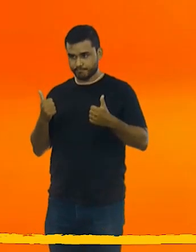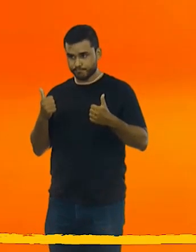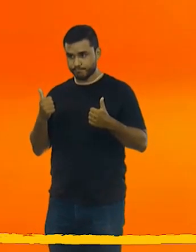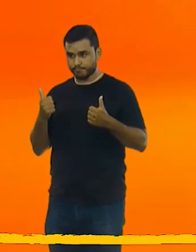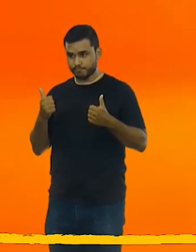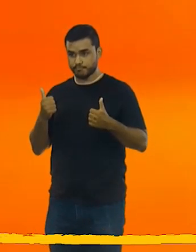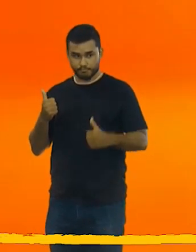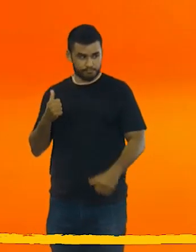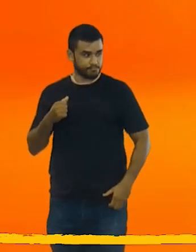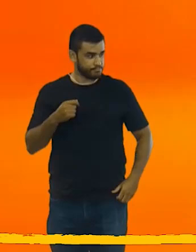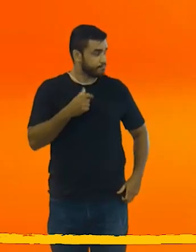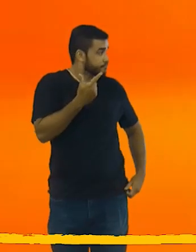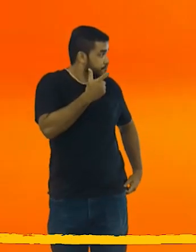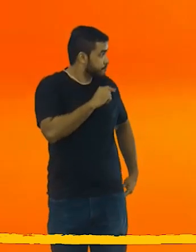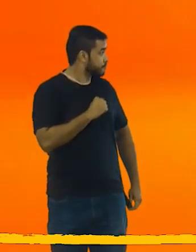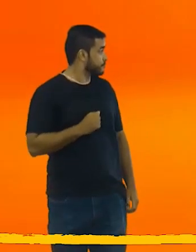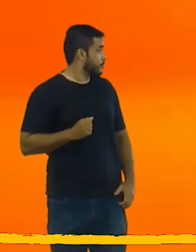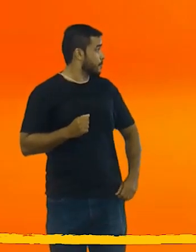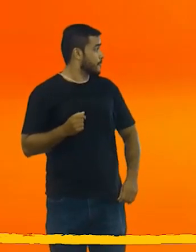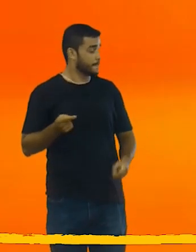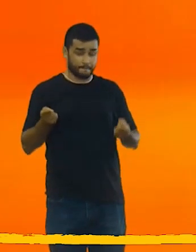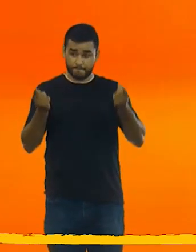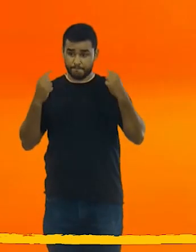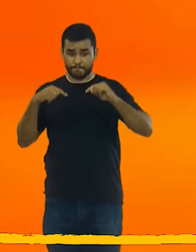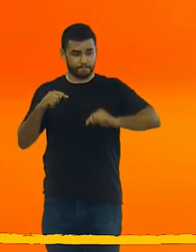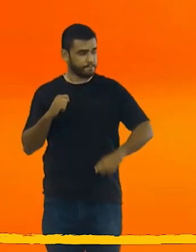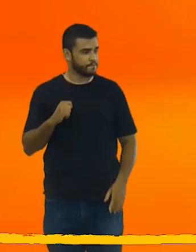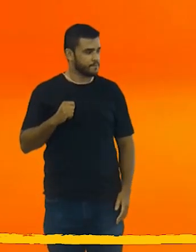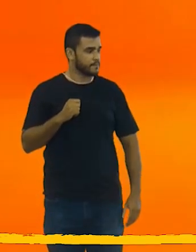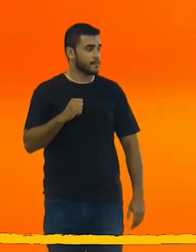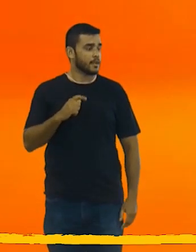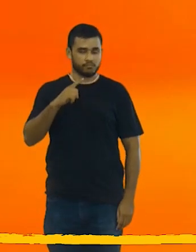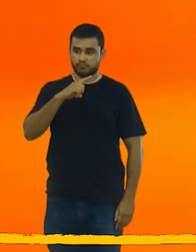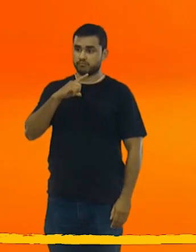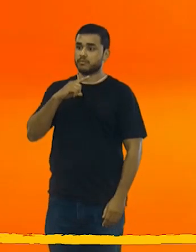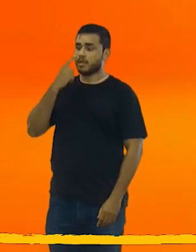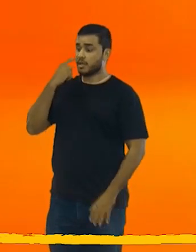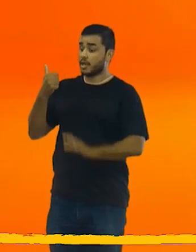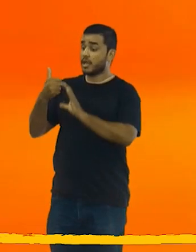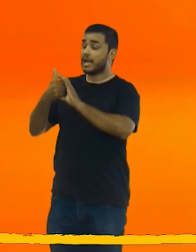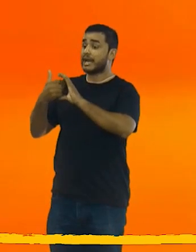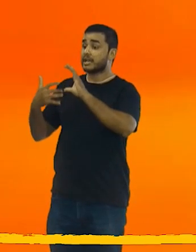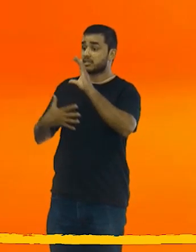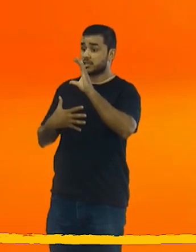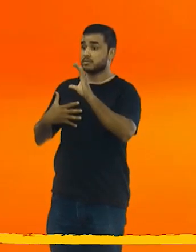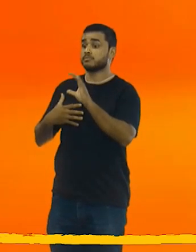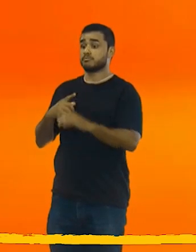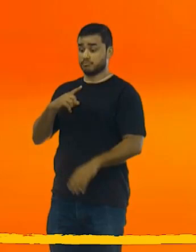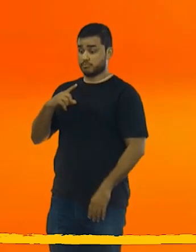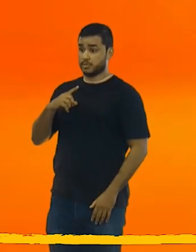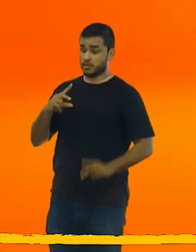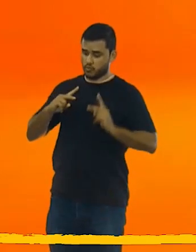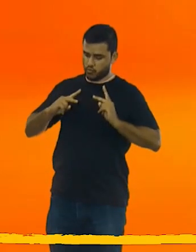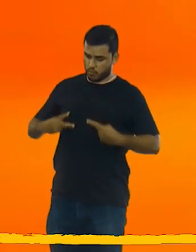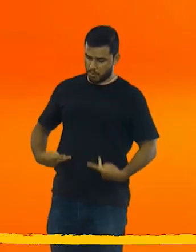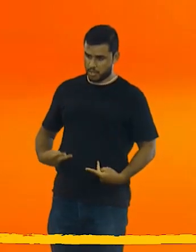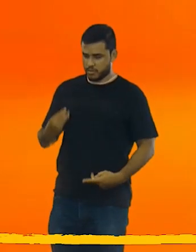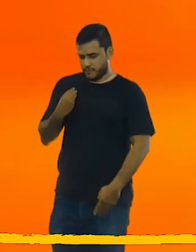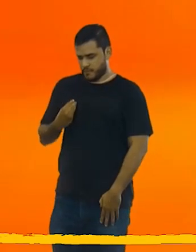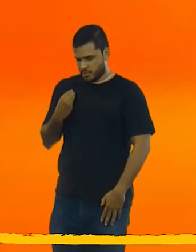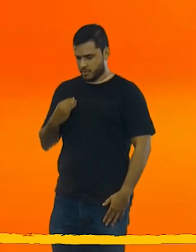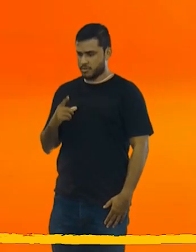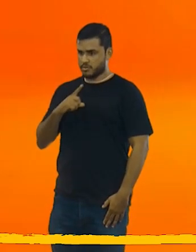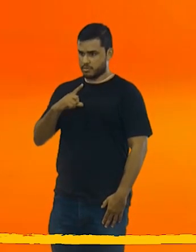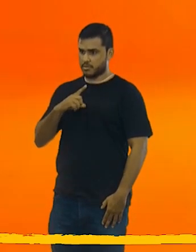E finalmente, reconhecer a presença de valores sociais e humanos atualizáveis e permanentes no